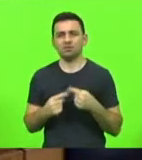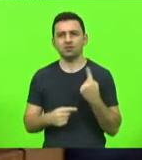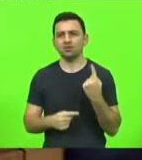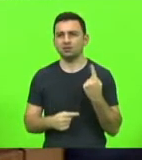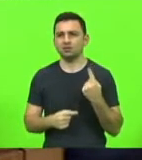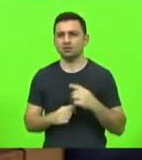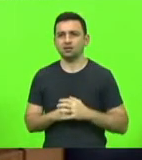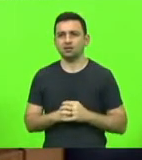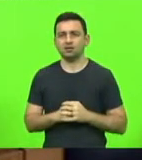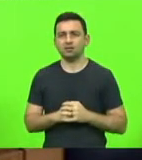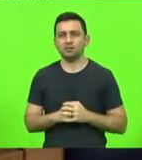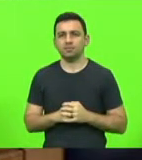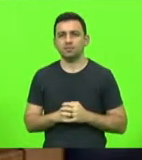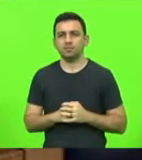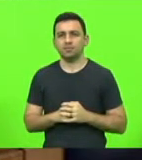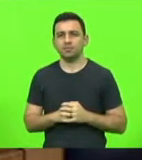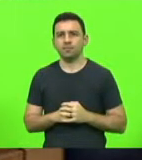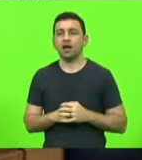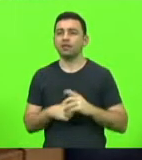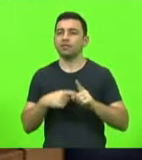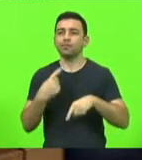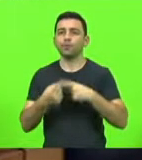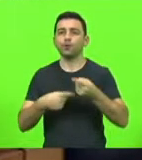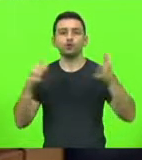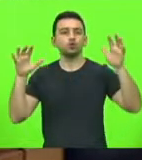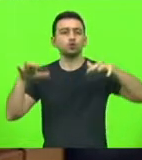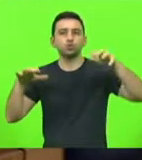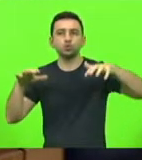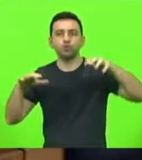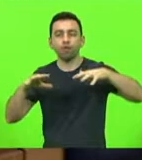o asfalto, tapando,